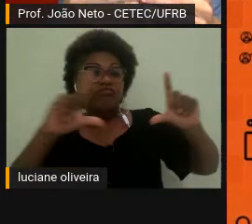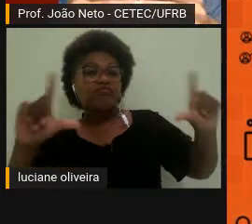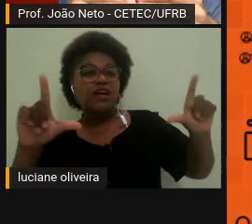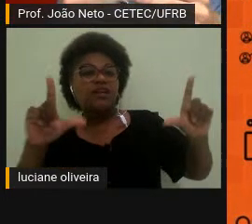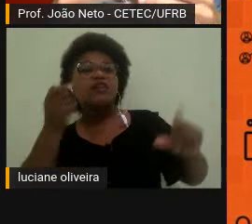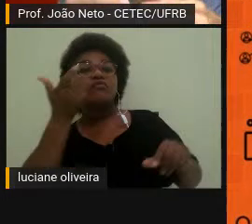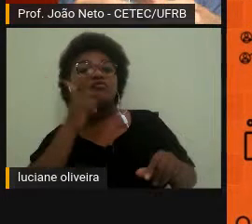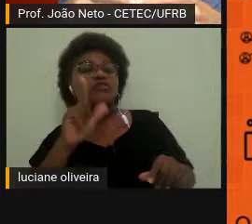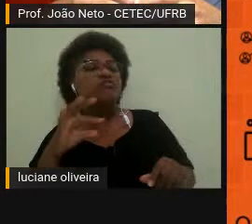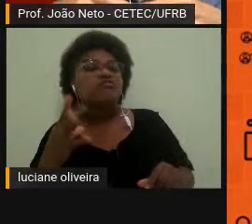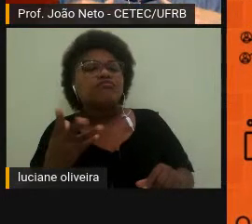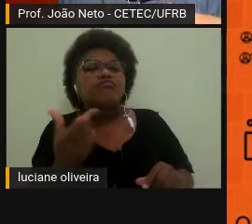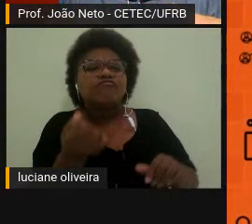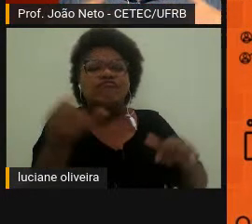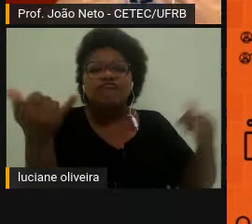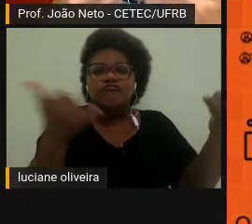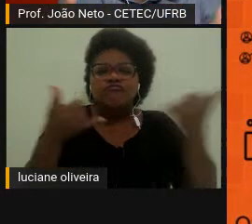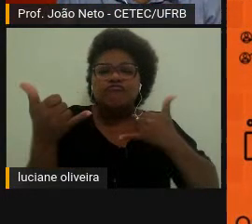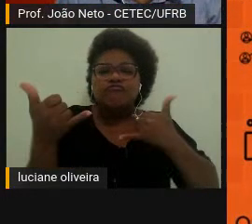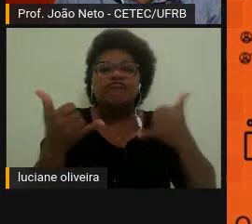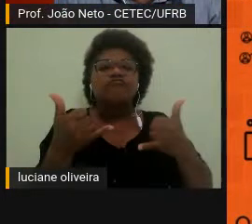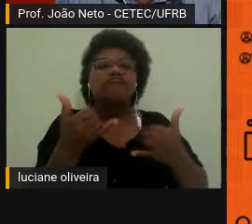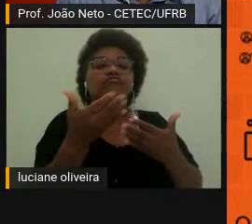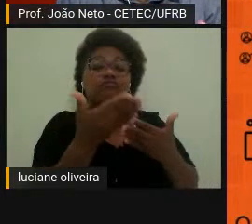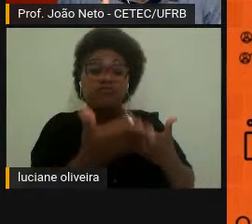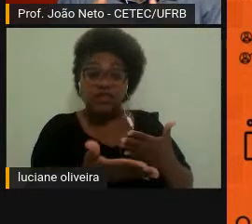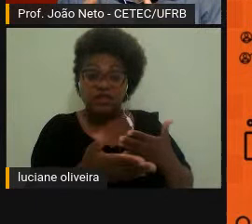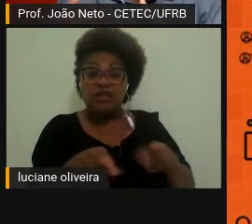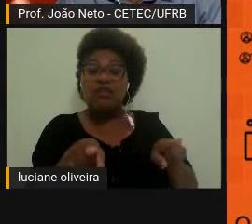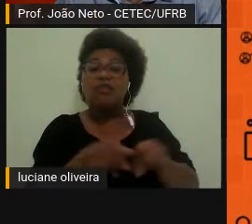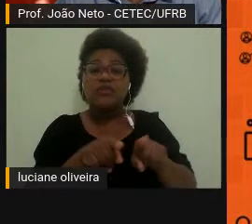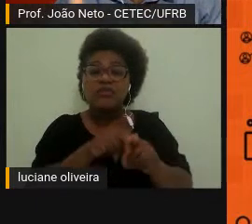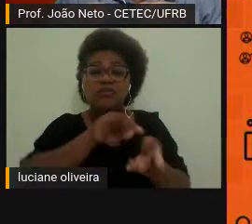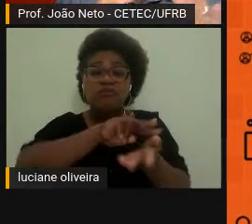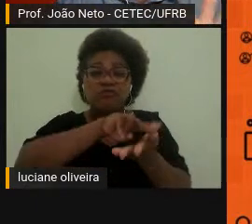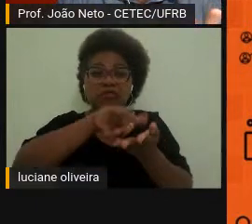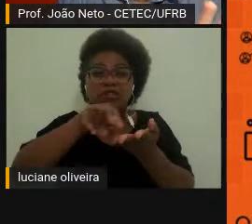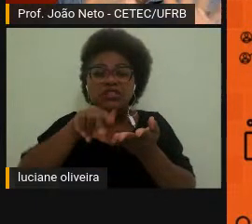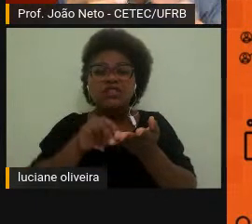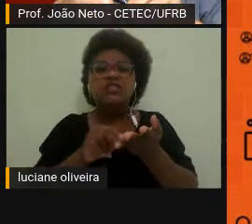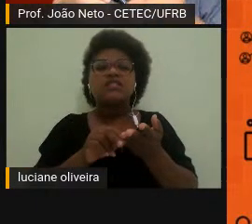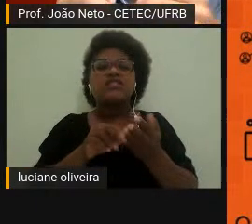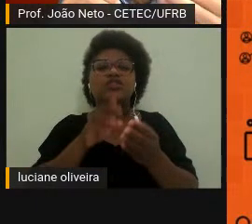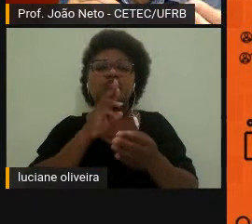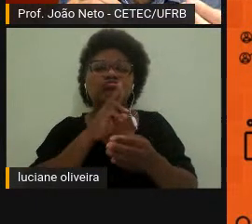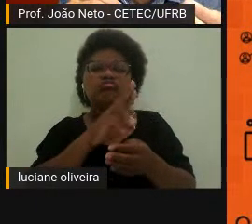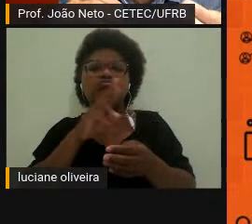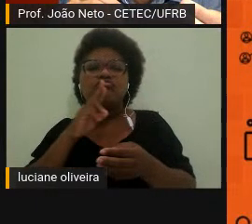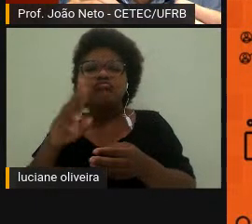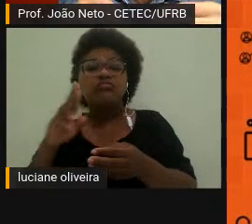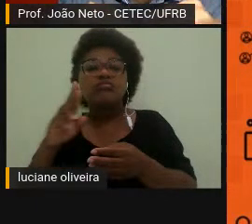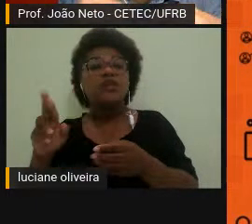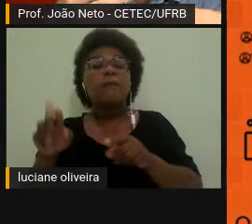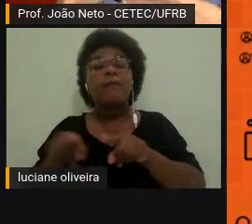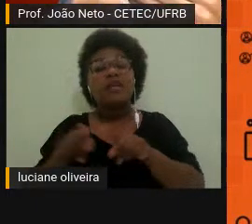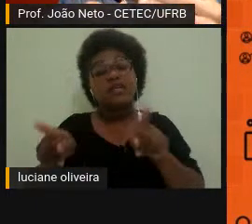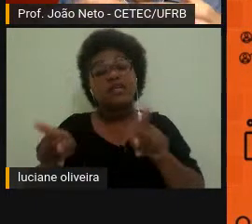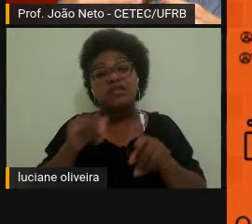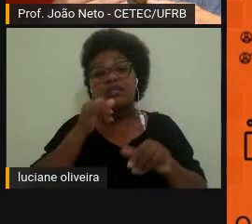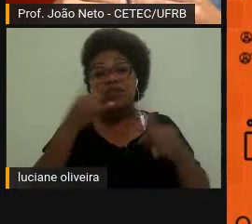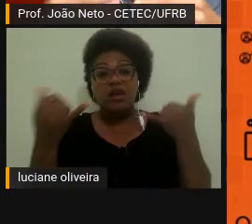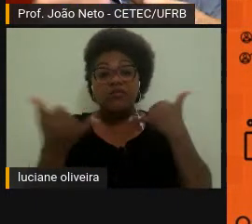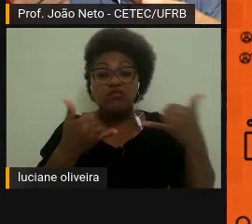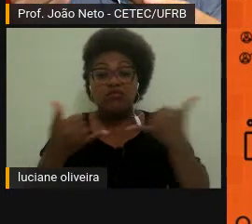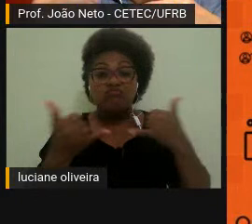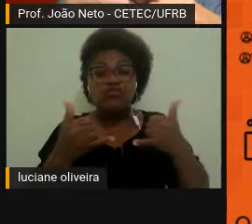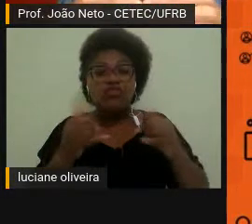temos uma série de e a recomendações para que por exemplo as informações não estejam em Flash o